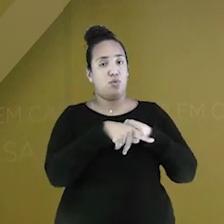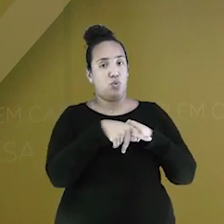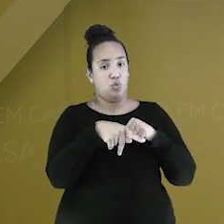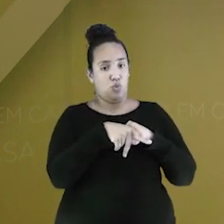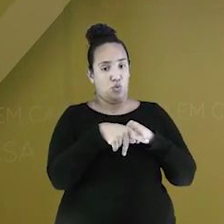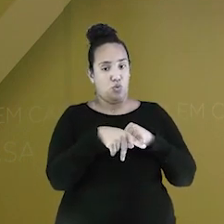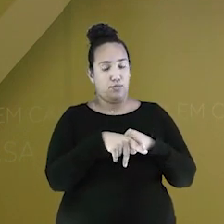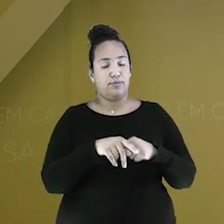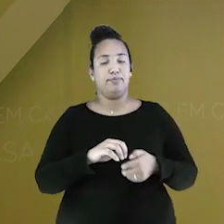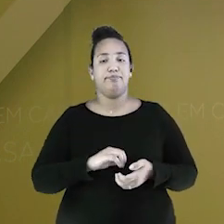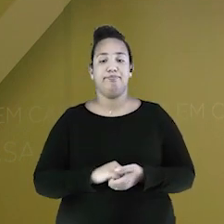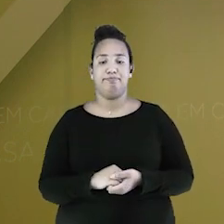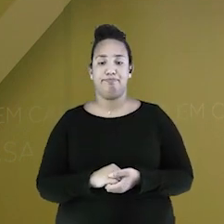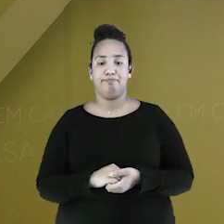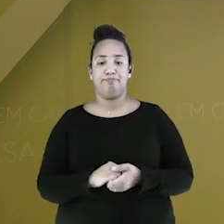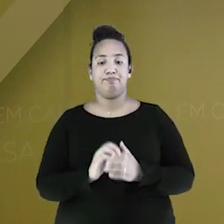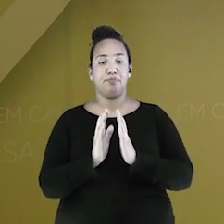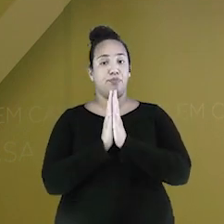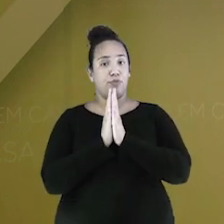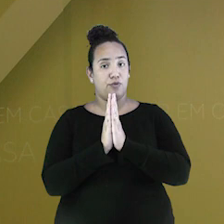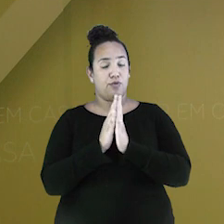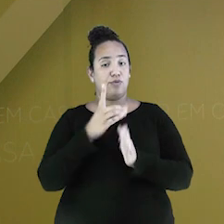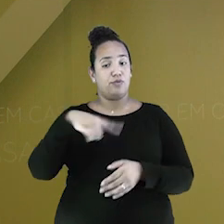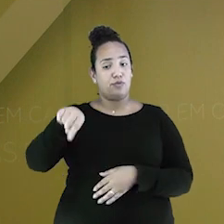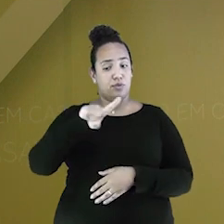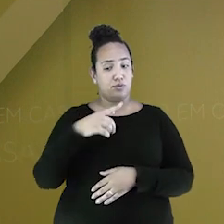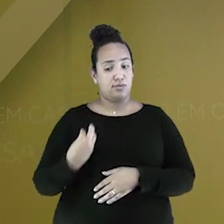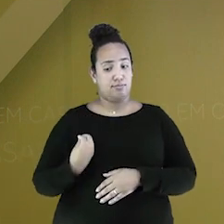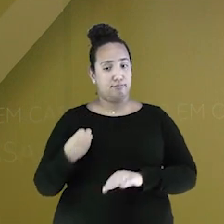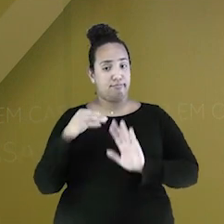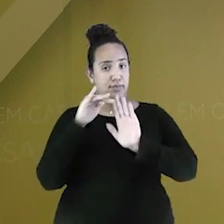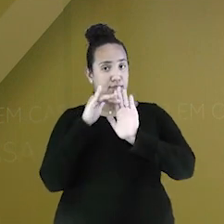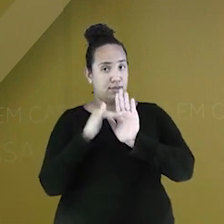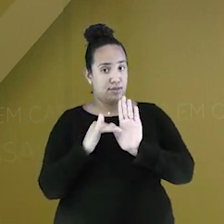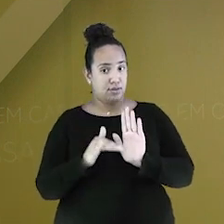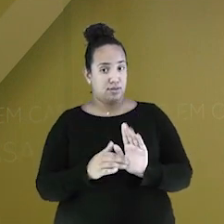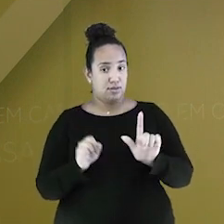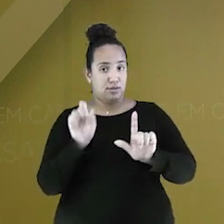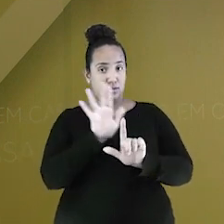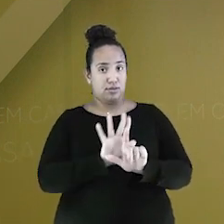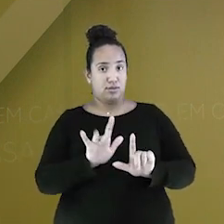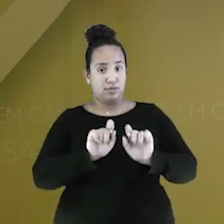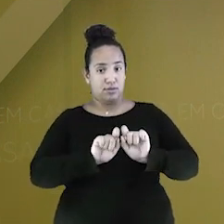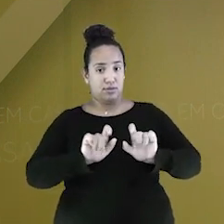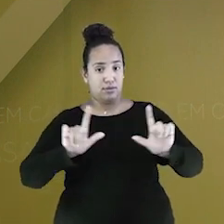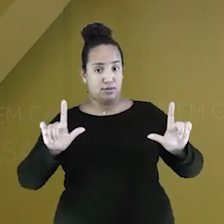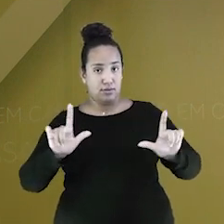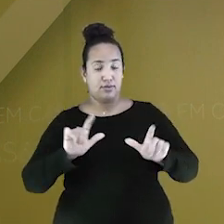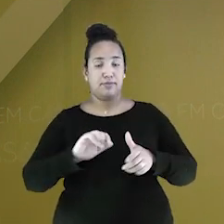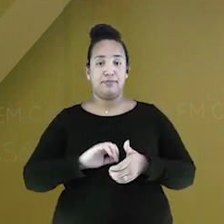suas presenças. O QR Code está na tela. Fico por aqui. Muito